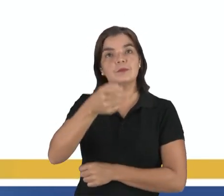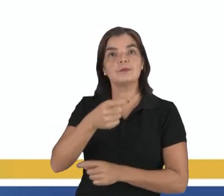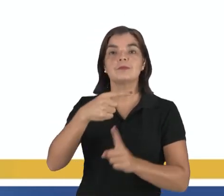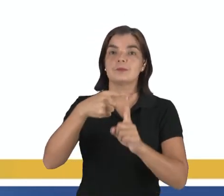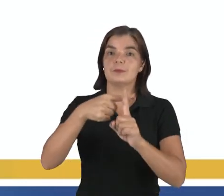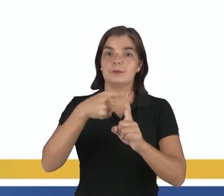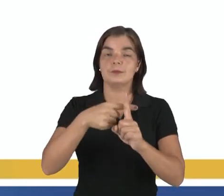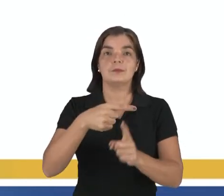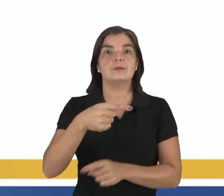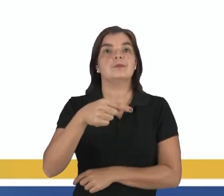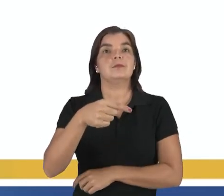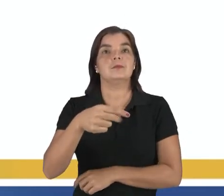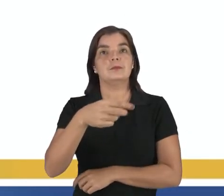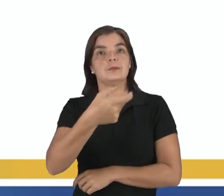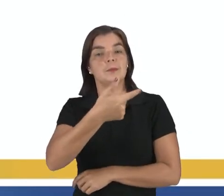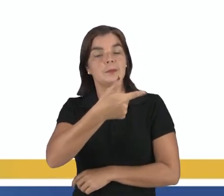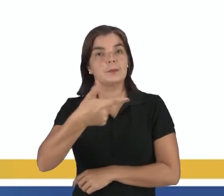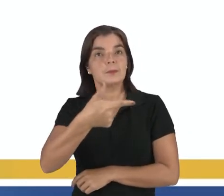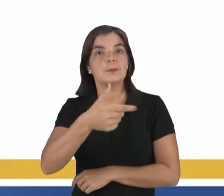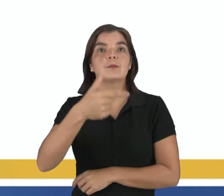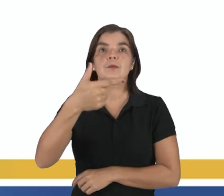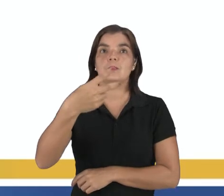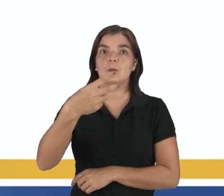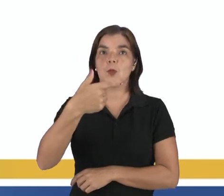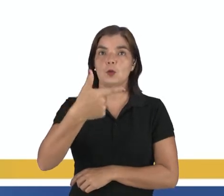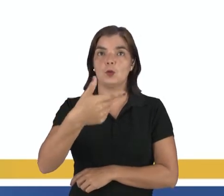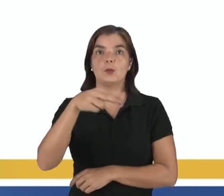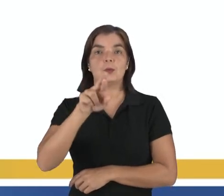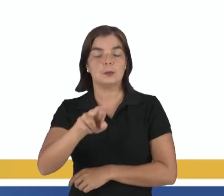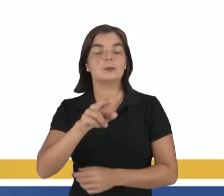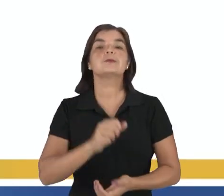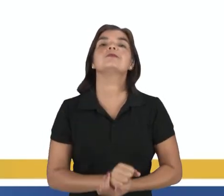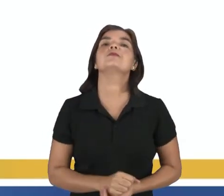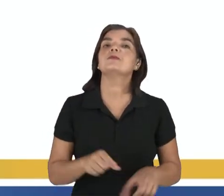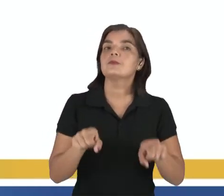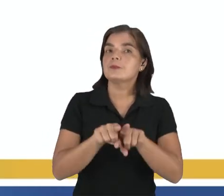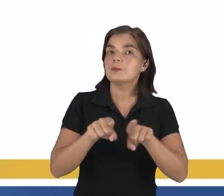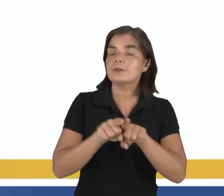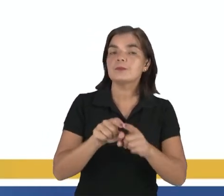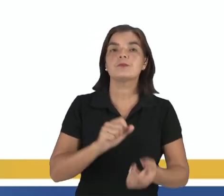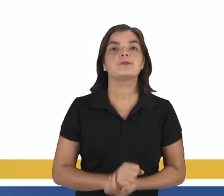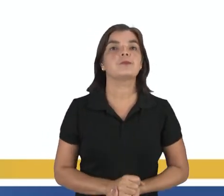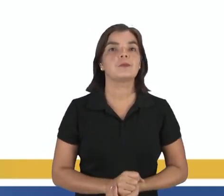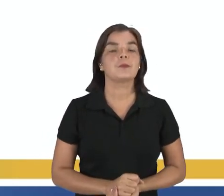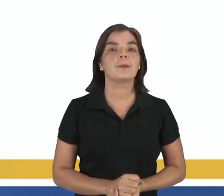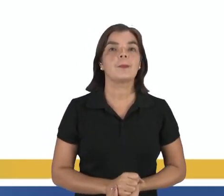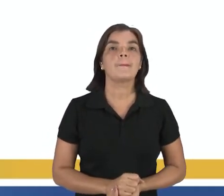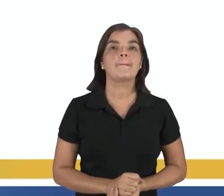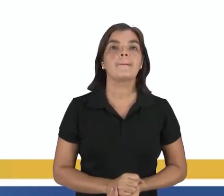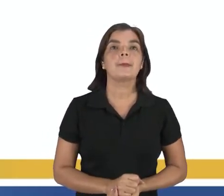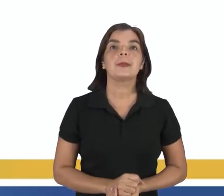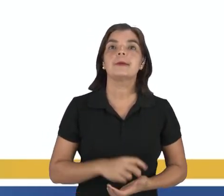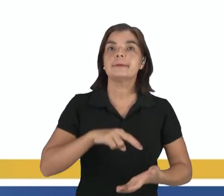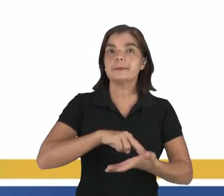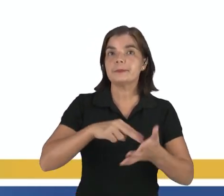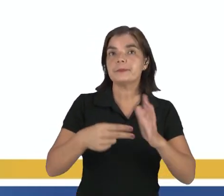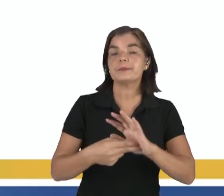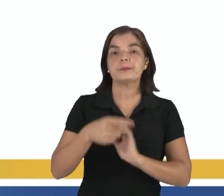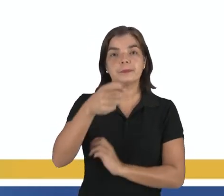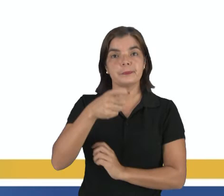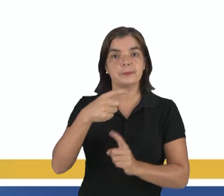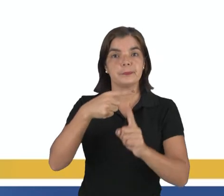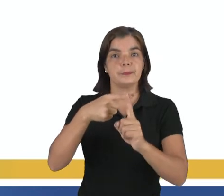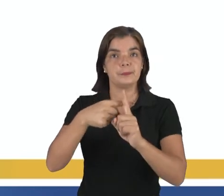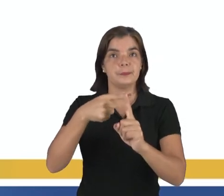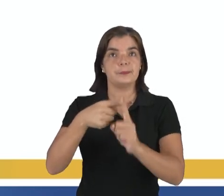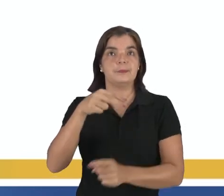ter o x menos o 2r. Nós temos também o sucessor, ou o posterior. Nesse caso, nós vamos ter o